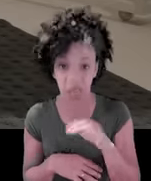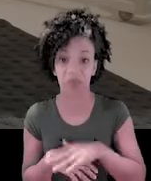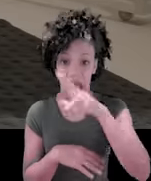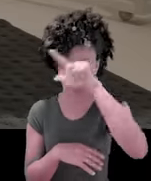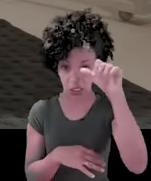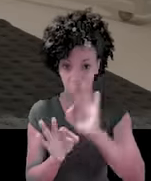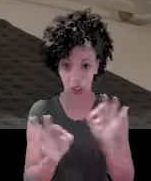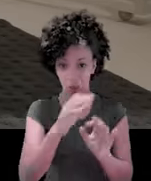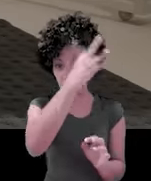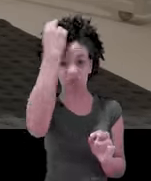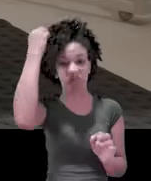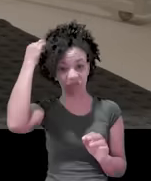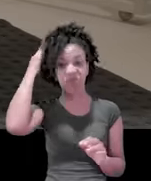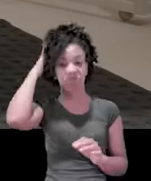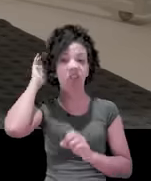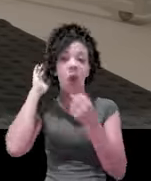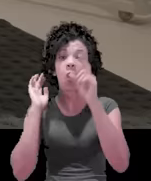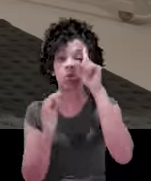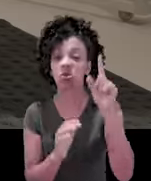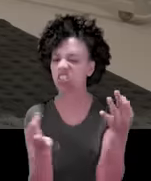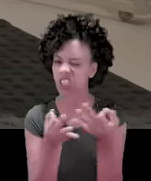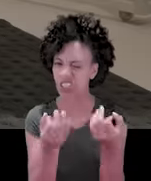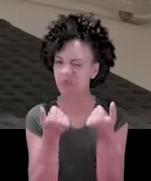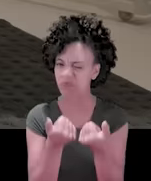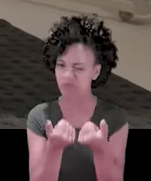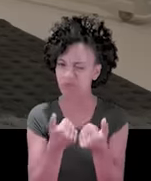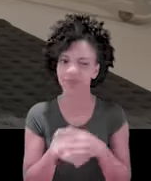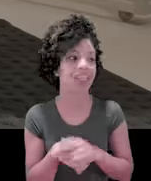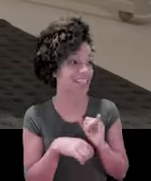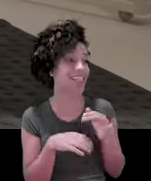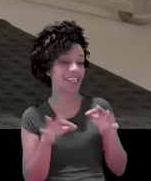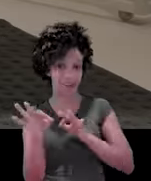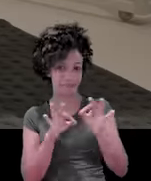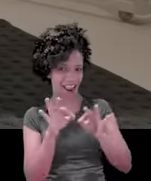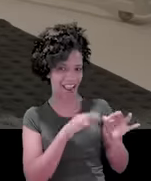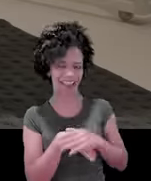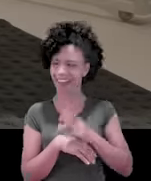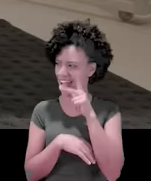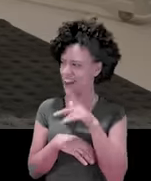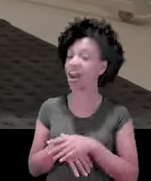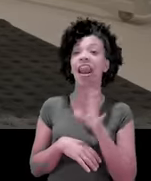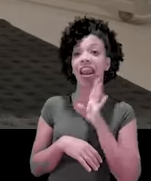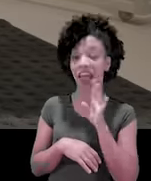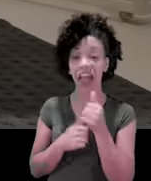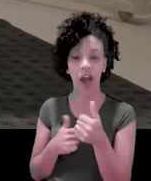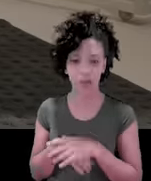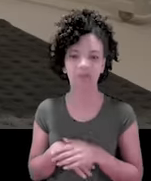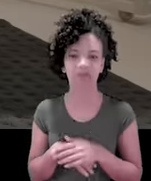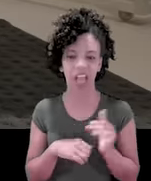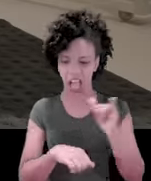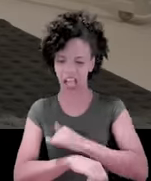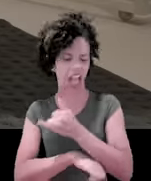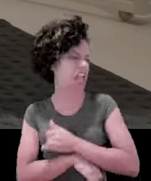vamos lá Amazônia vão cair oito dias tu disse quiserem montar esse produto aí horário mas outro é legal é legal